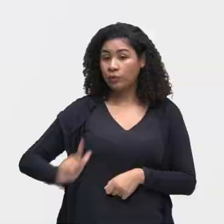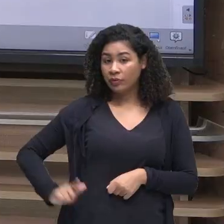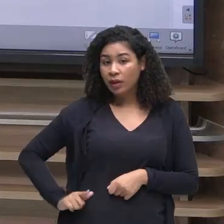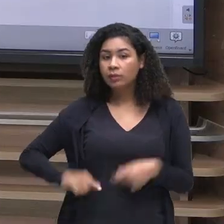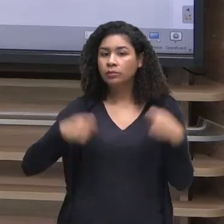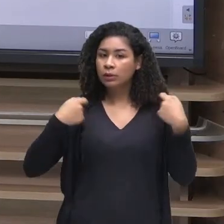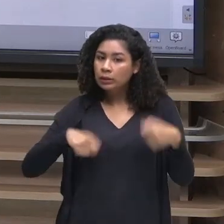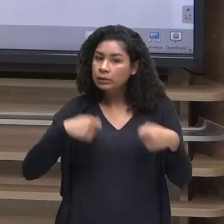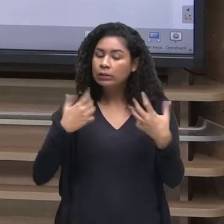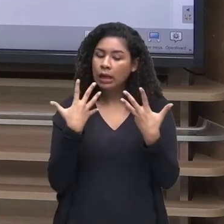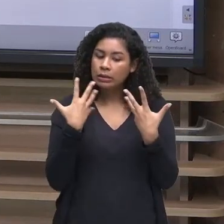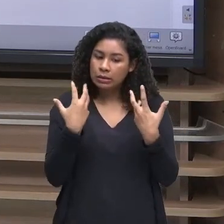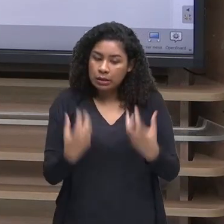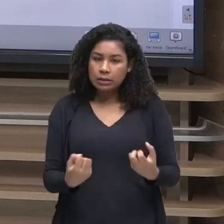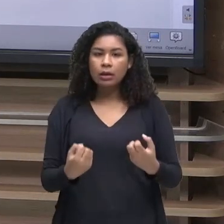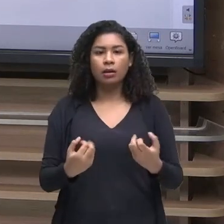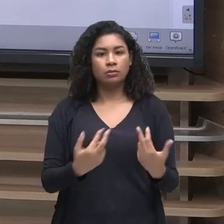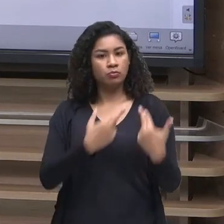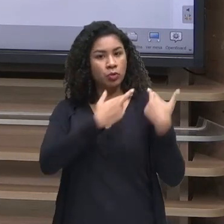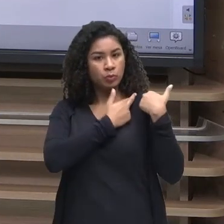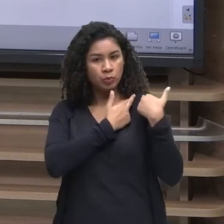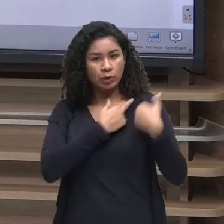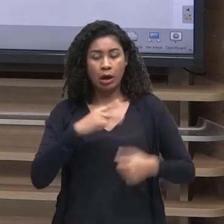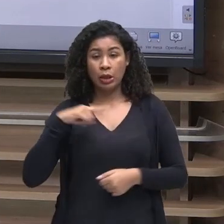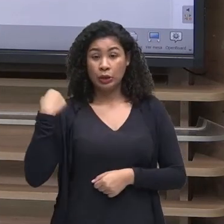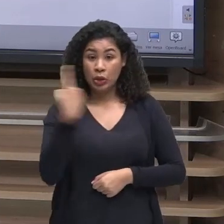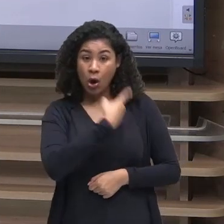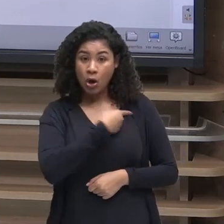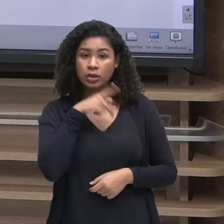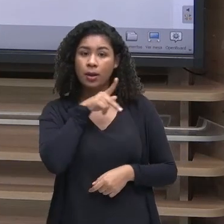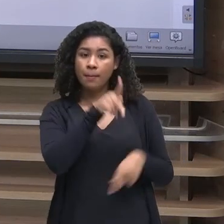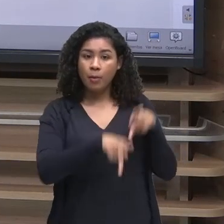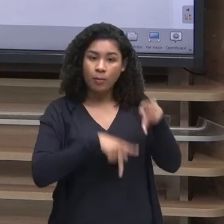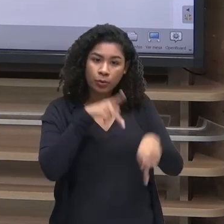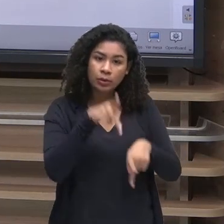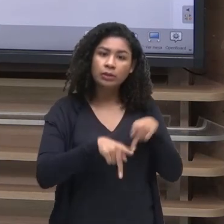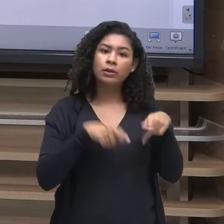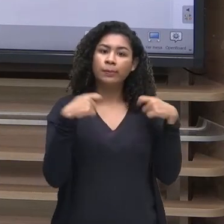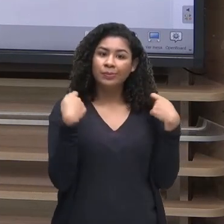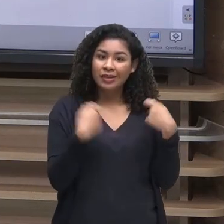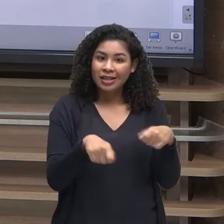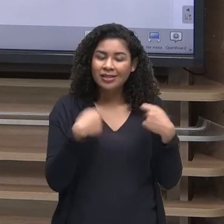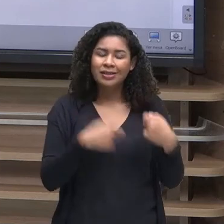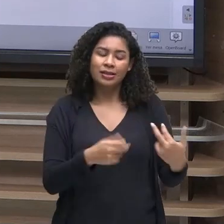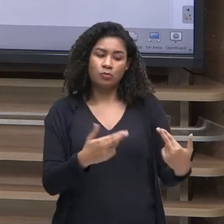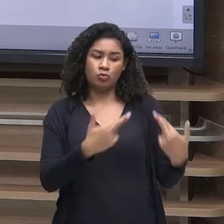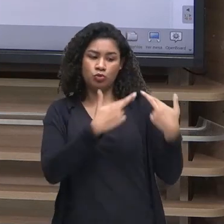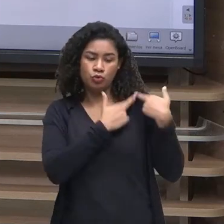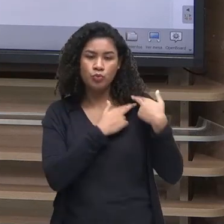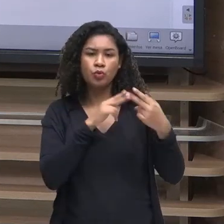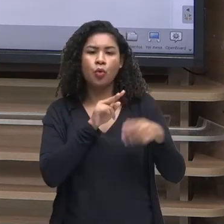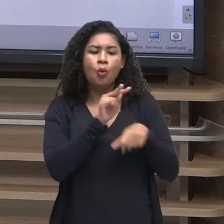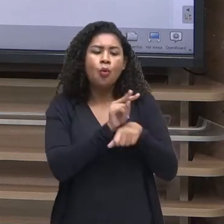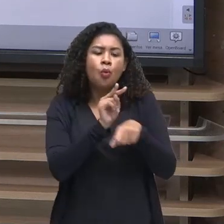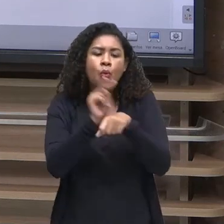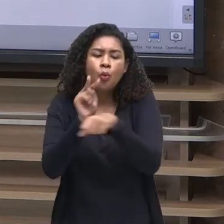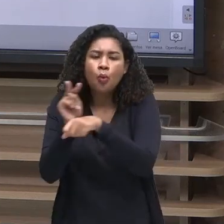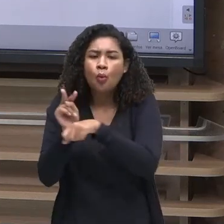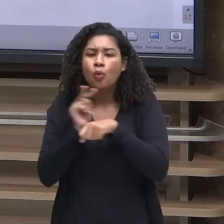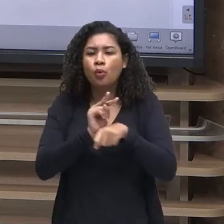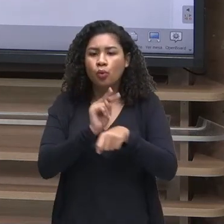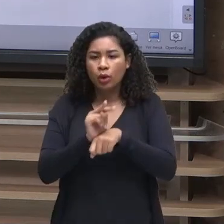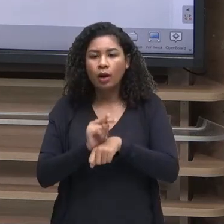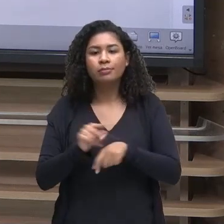gente, enquanto população, faz a nossa parte, cuida do que nos é cabido e